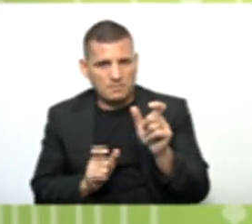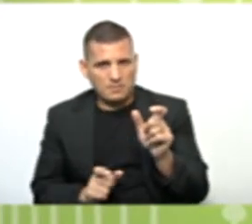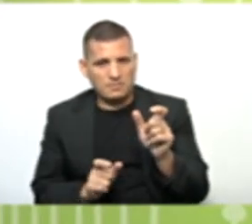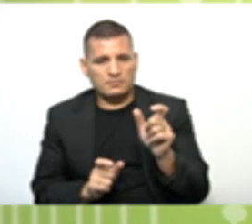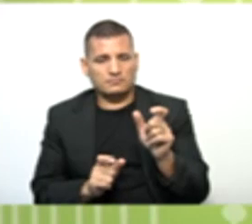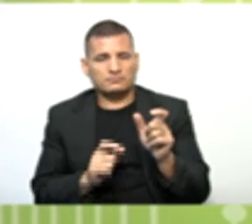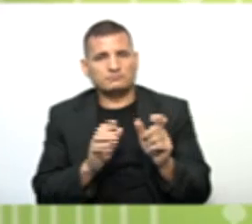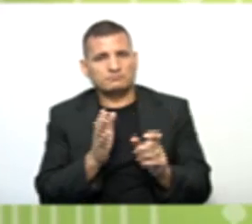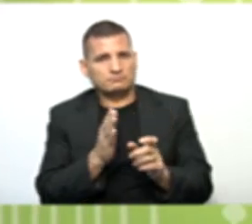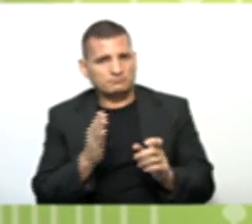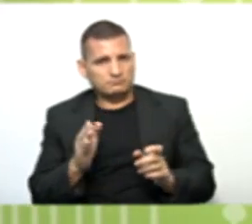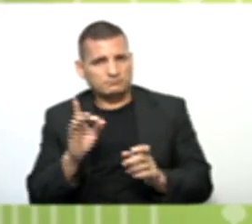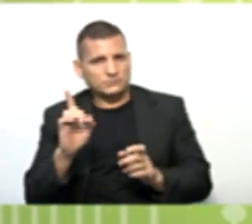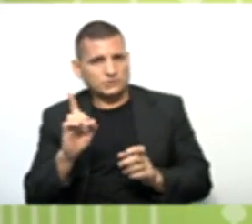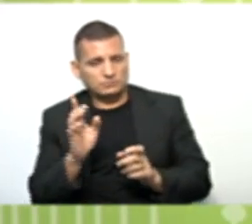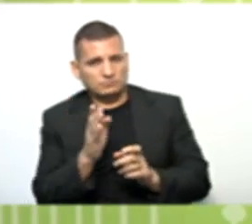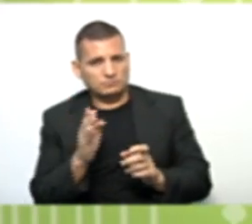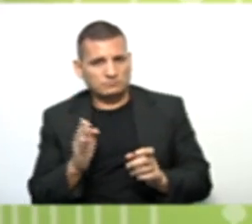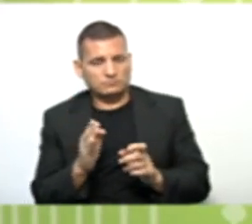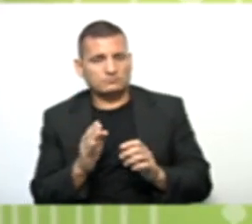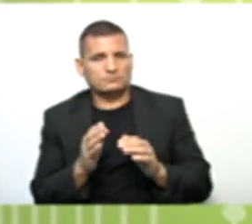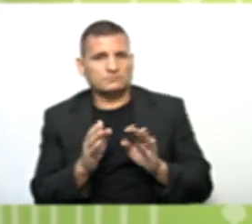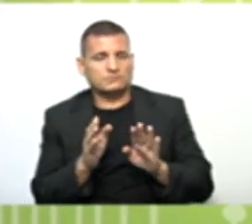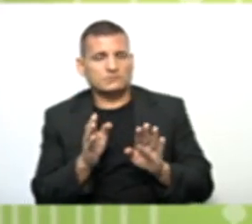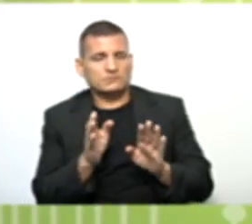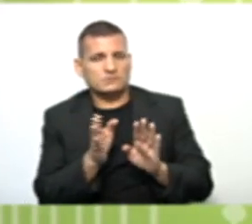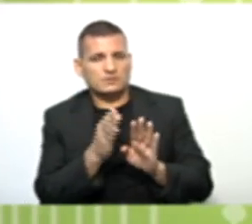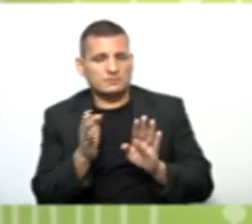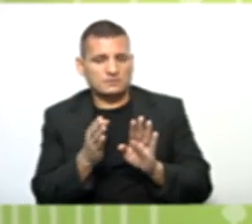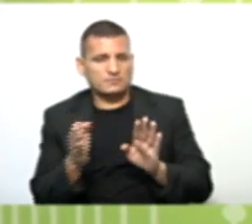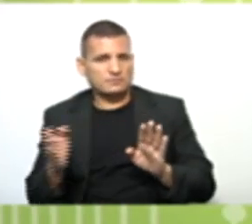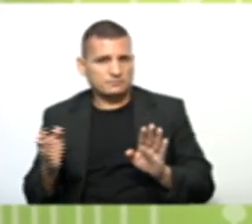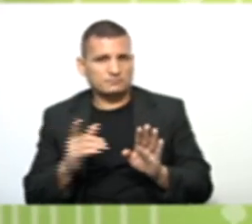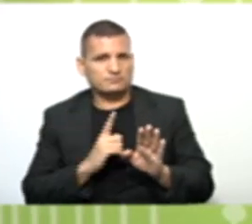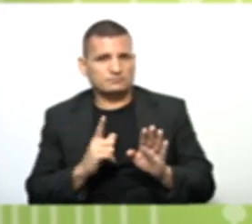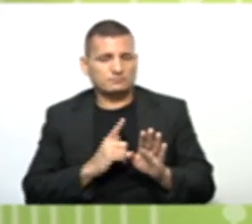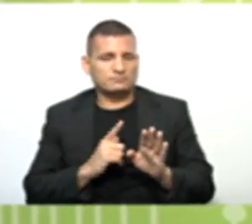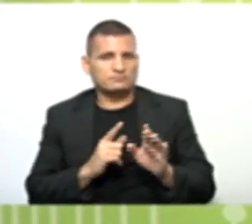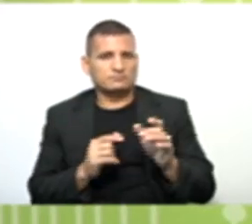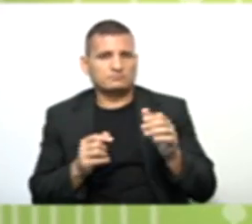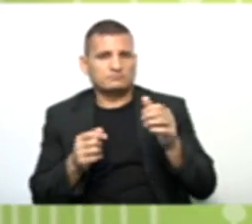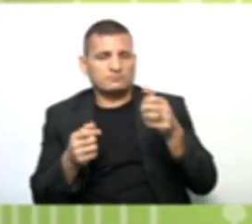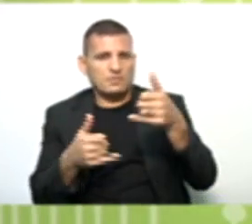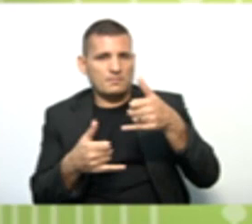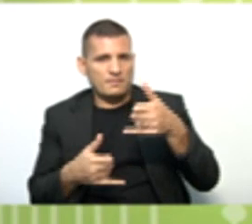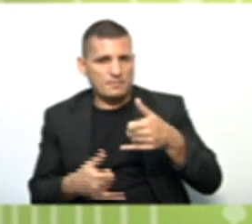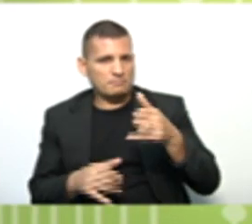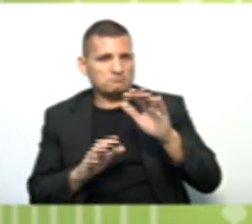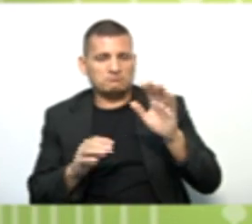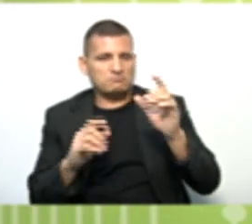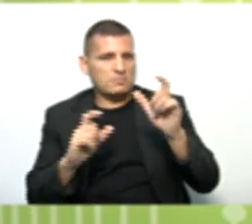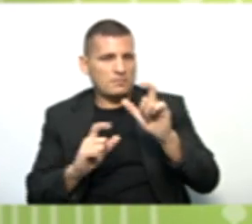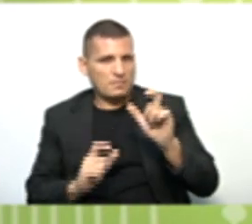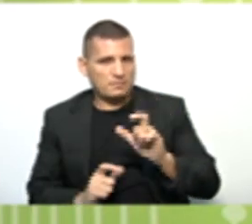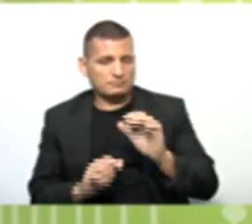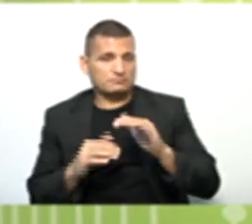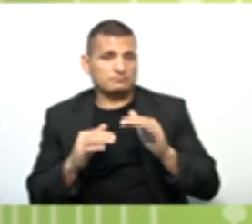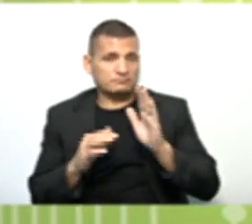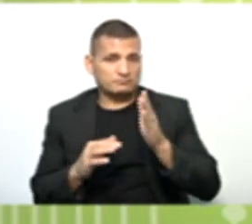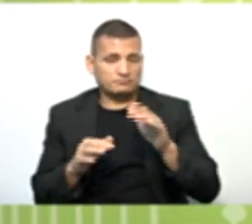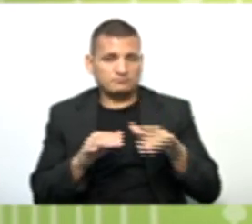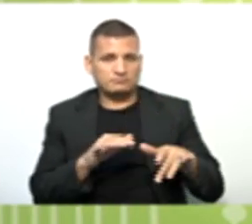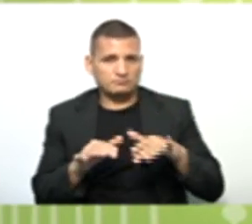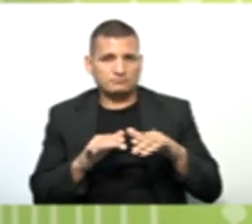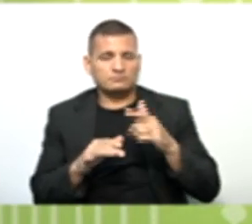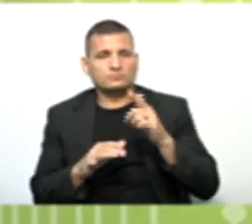para a direita, você vai separando os blocos de código e não utilizando ponto e vírgula. Quem já é programador, já utilizou uma